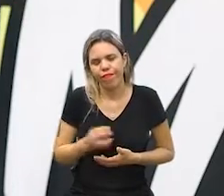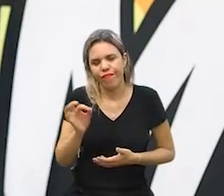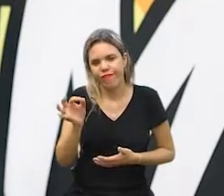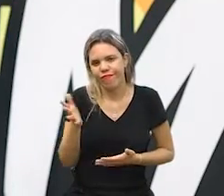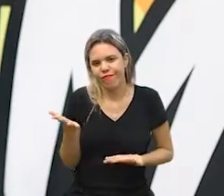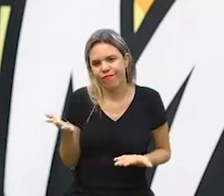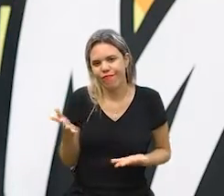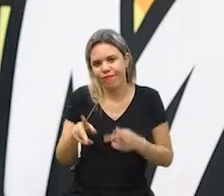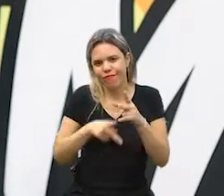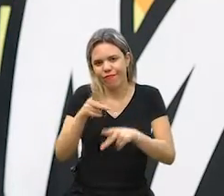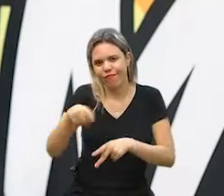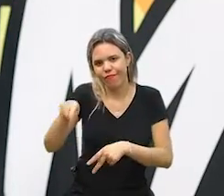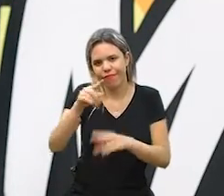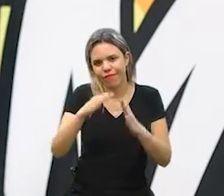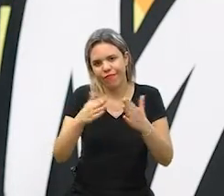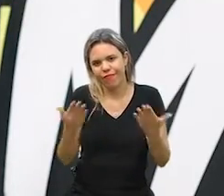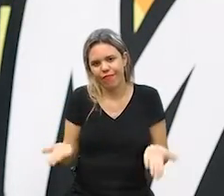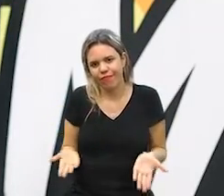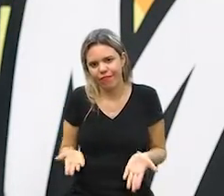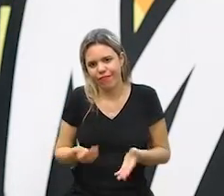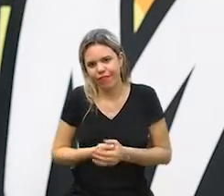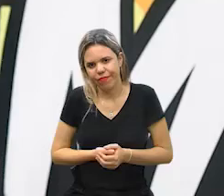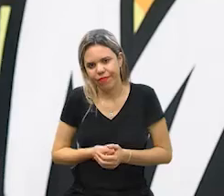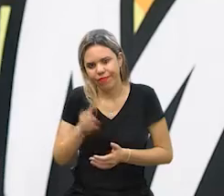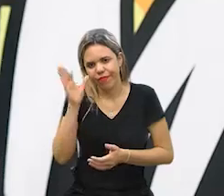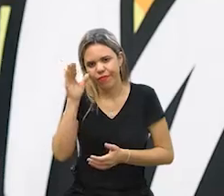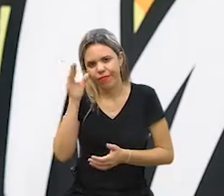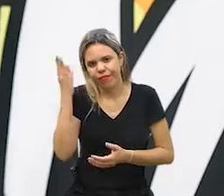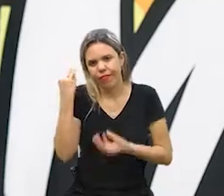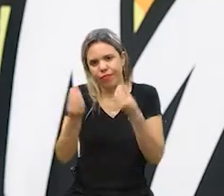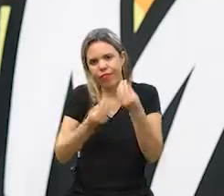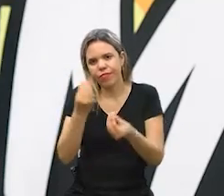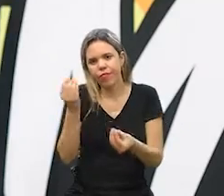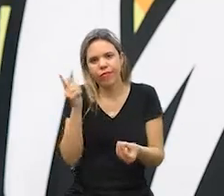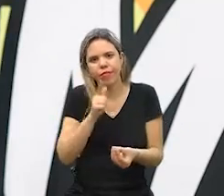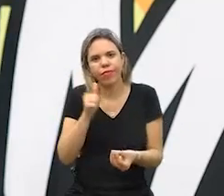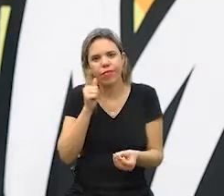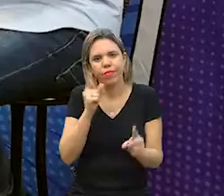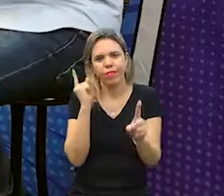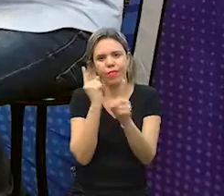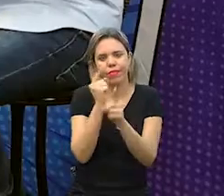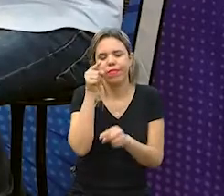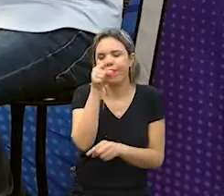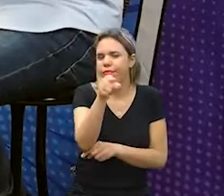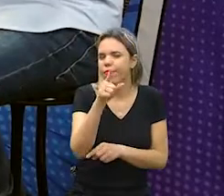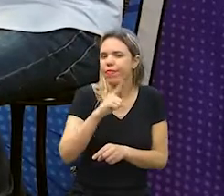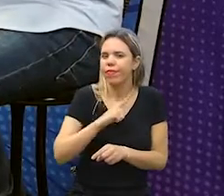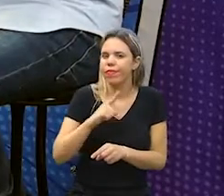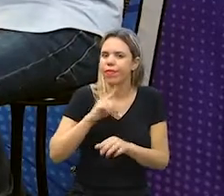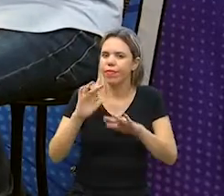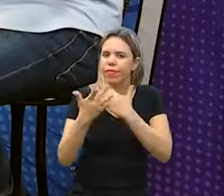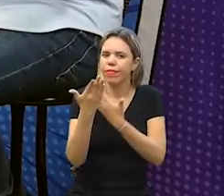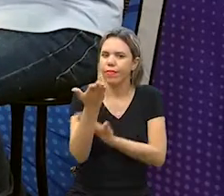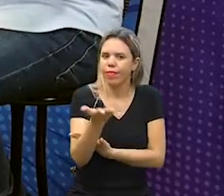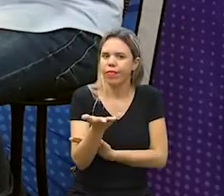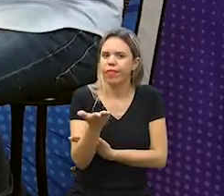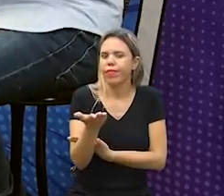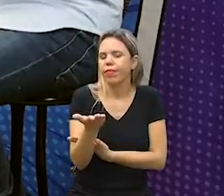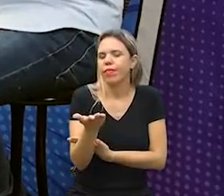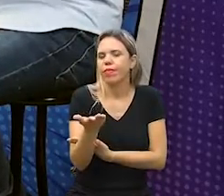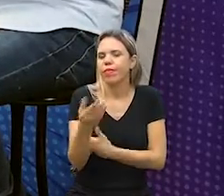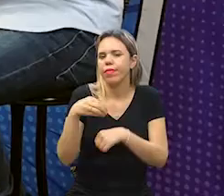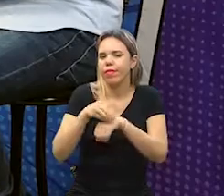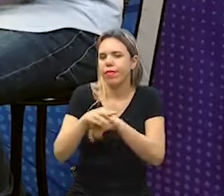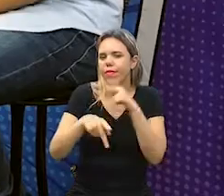Certo. Paulo, o pessoal de casa, então, tá curioso para saber como é que eles te encontram. Tem aí as suas redes sociais.